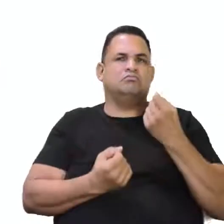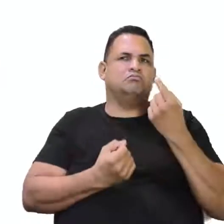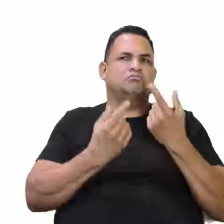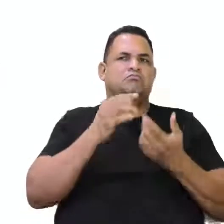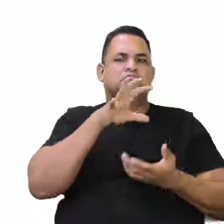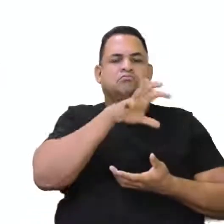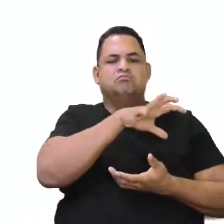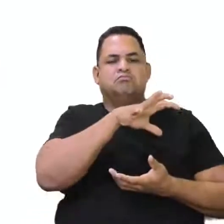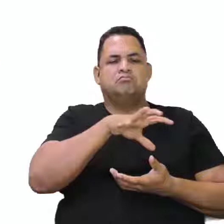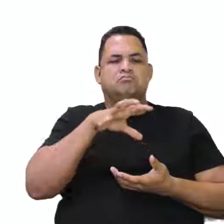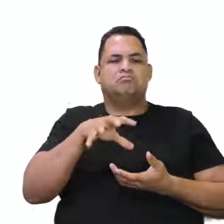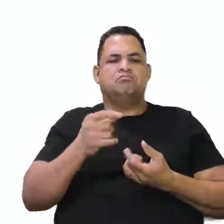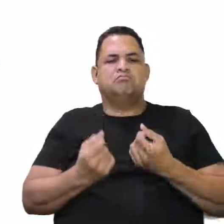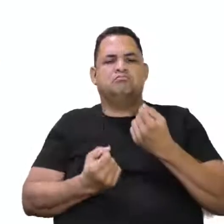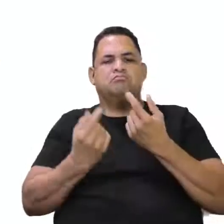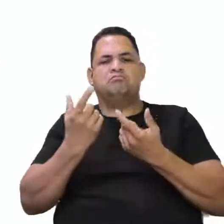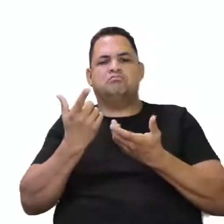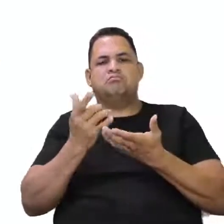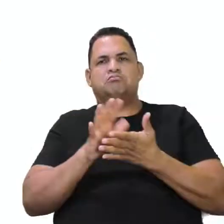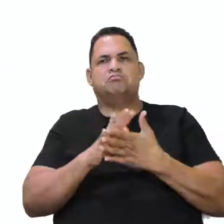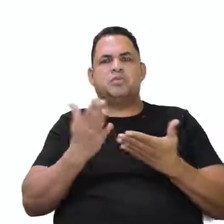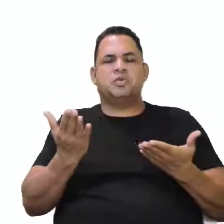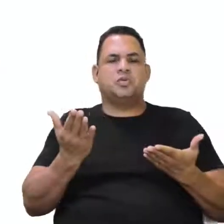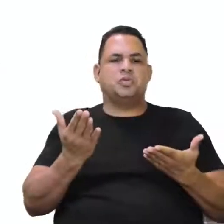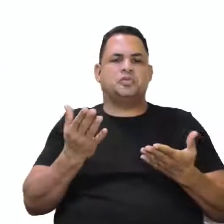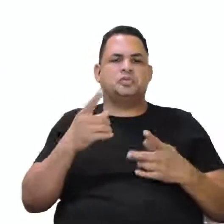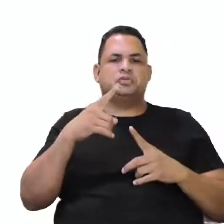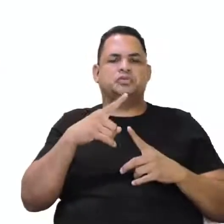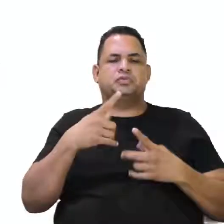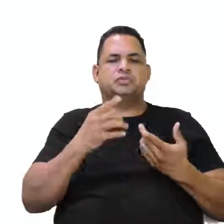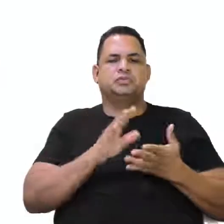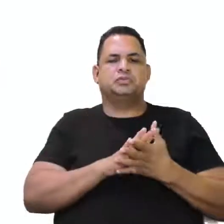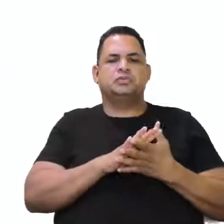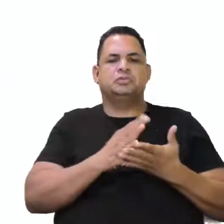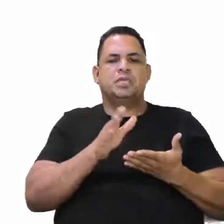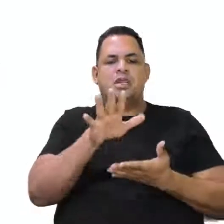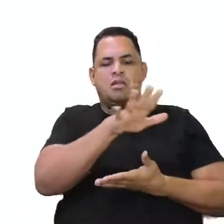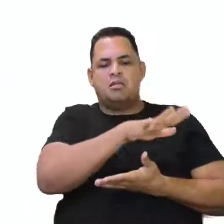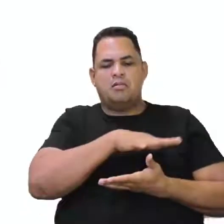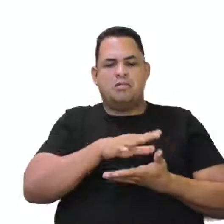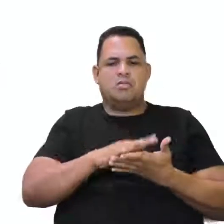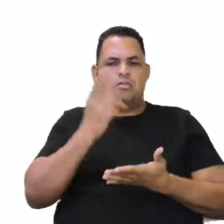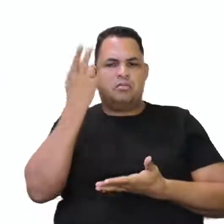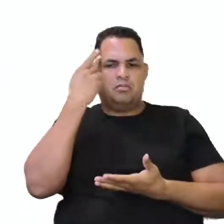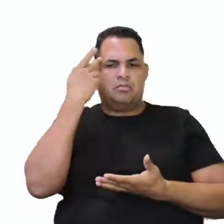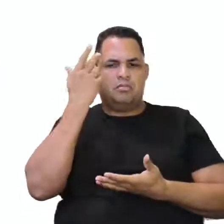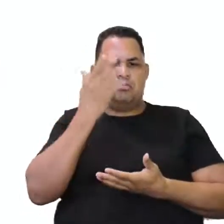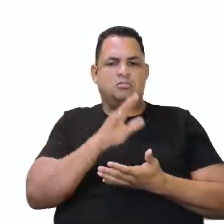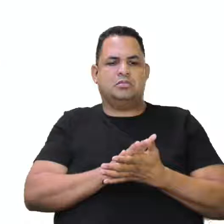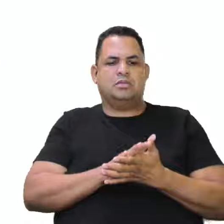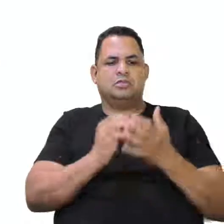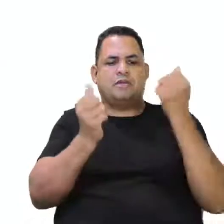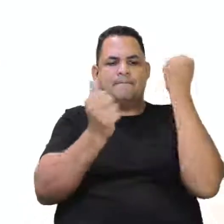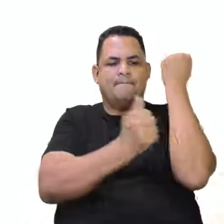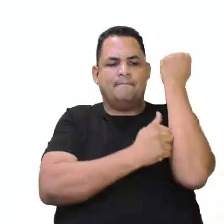alguns locais ainda com alguns exemplares no ambiente natural desse pau-brasil.